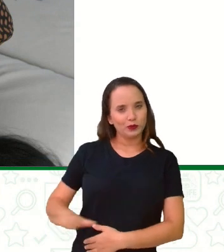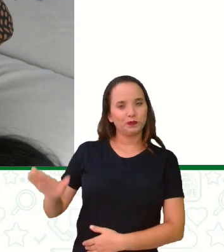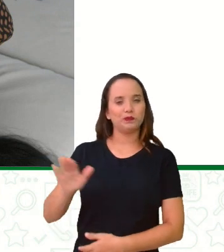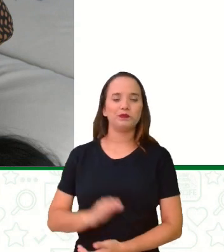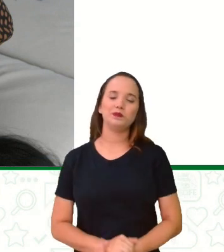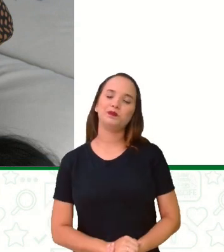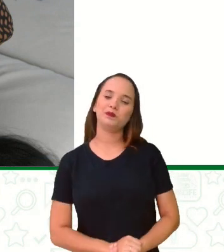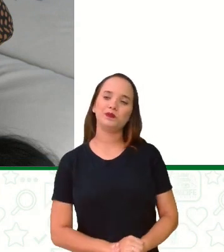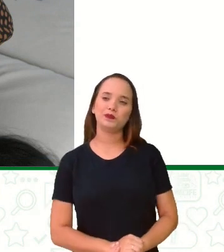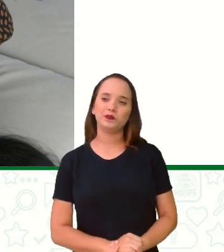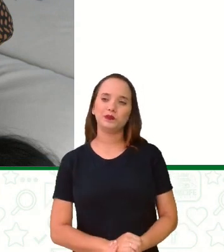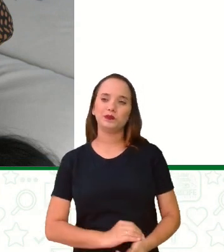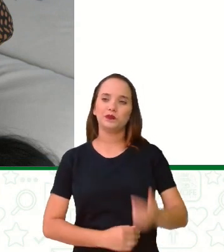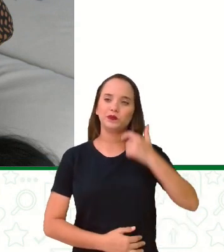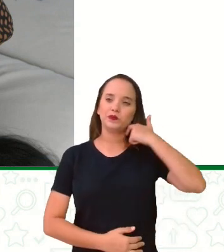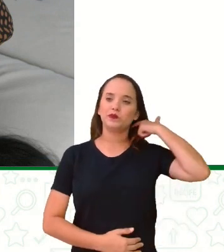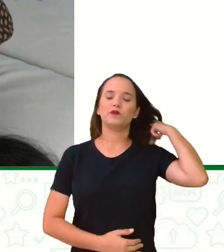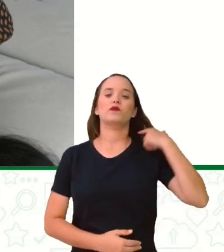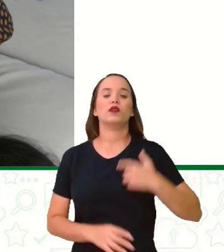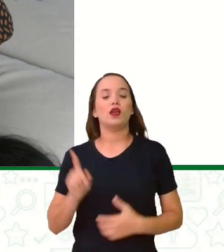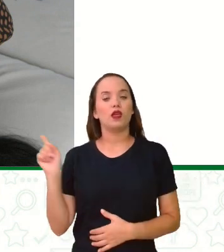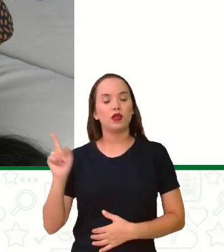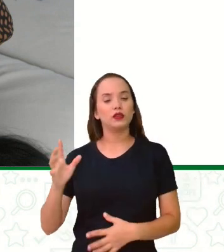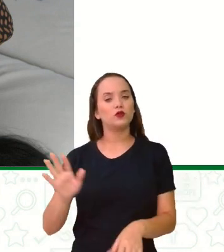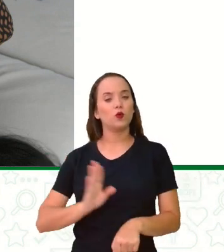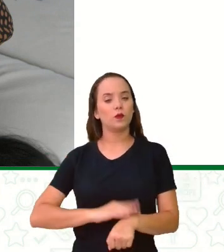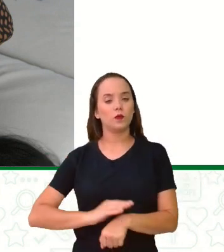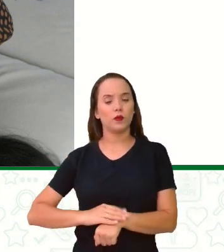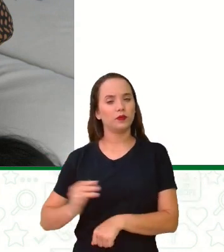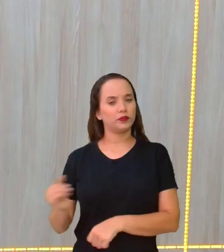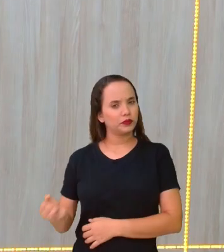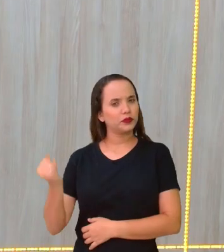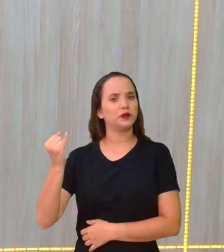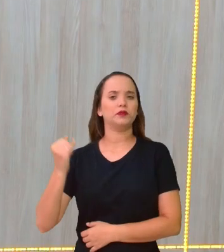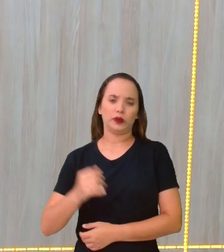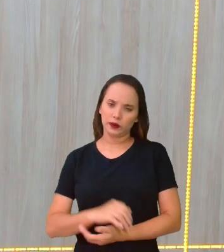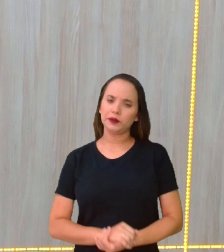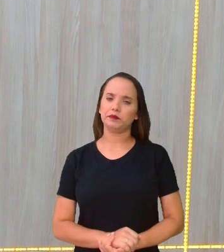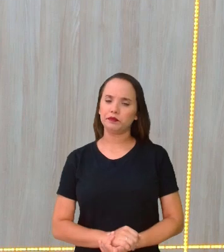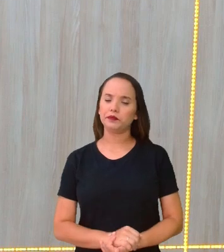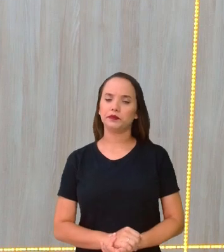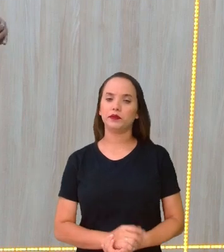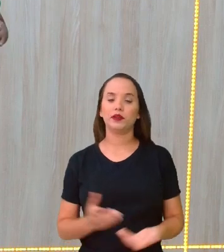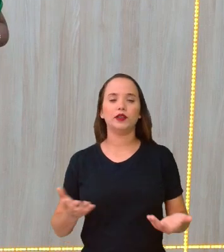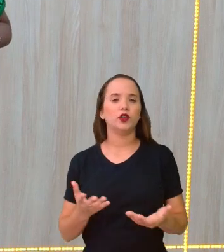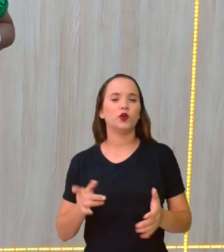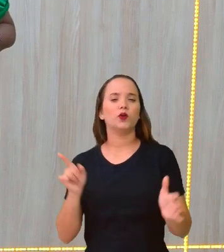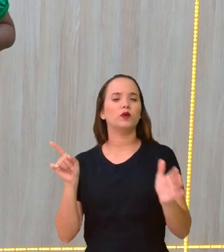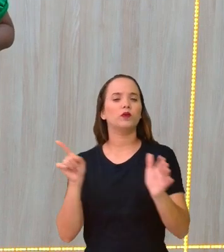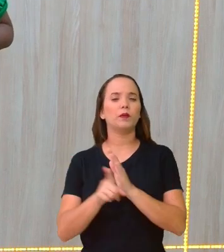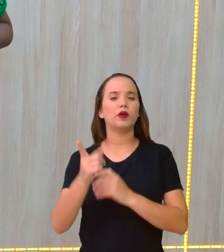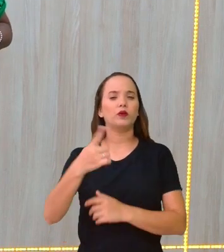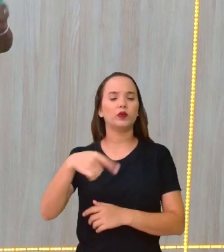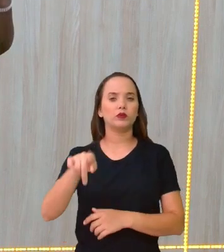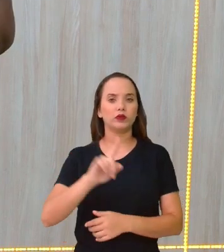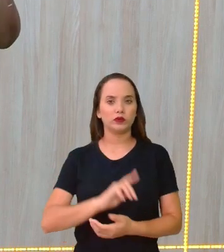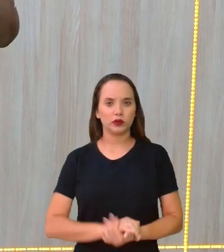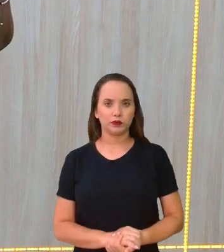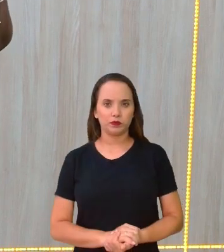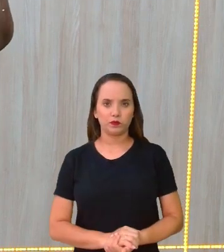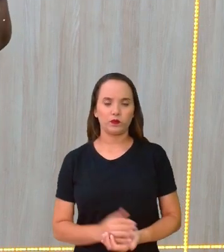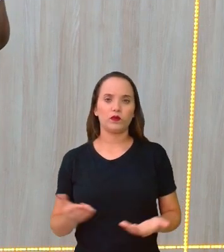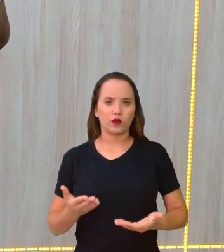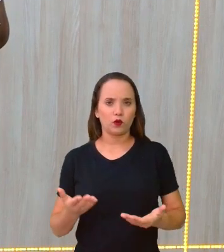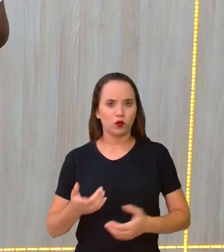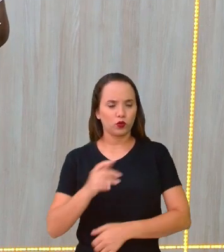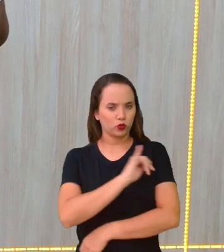penteando a filha. Esse momento é muito importante, gente, e aí eu vou fazer uma pergunta para vocês. A gente tá na